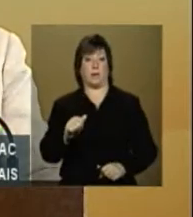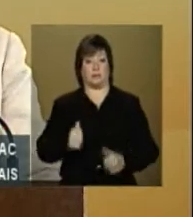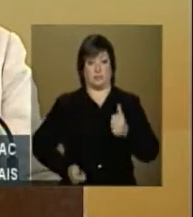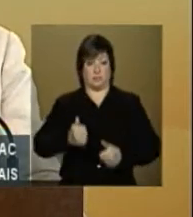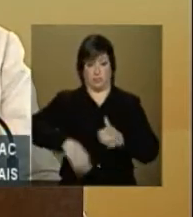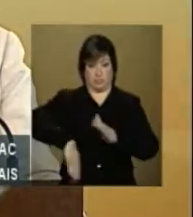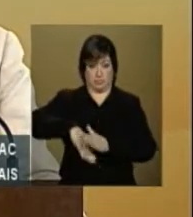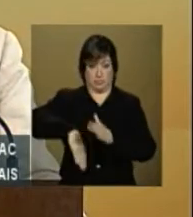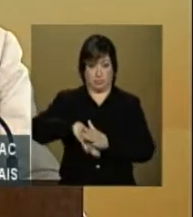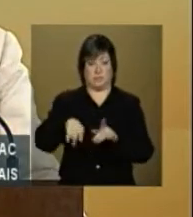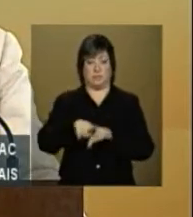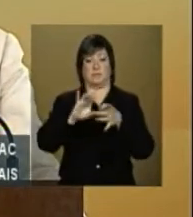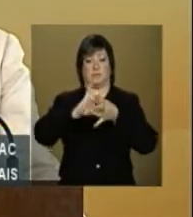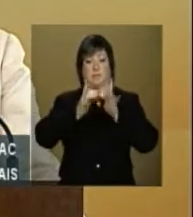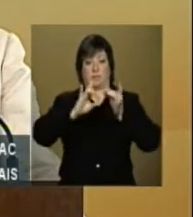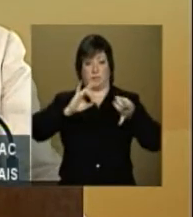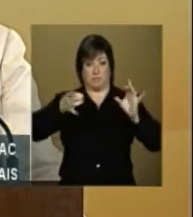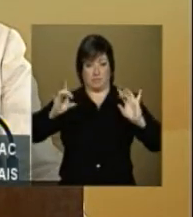das Olimpíadas.